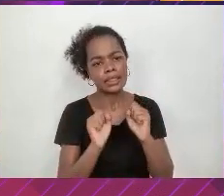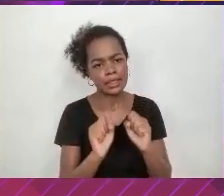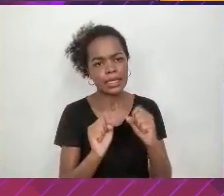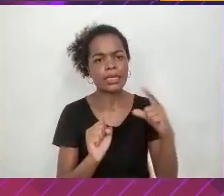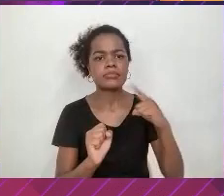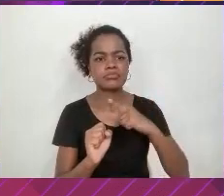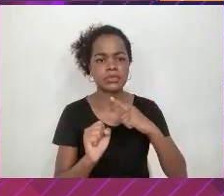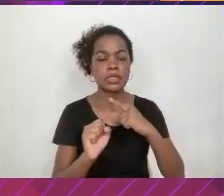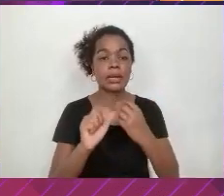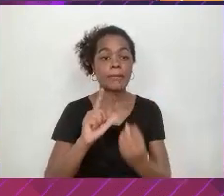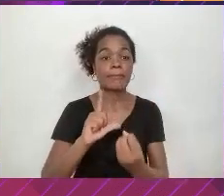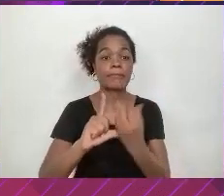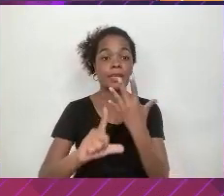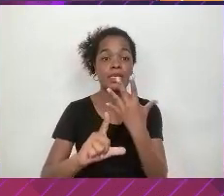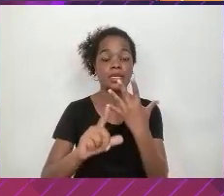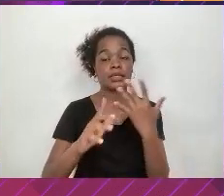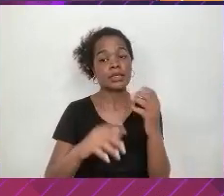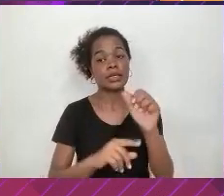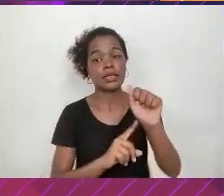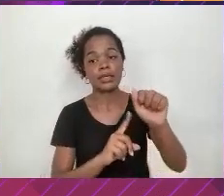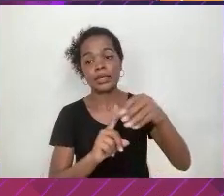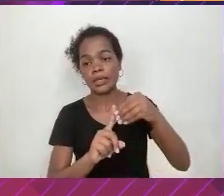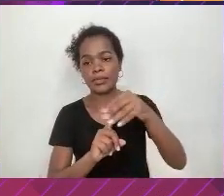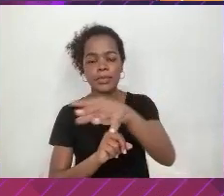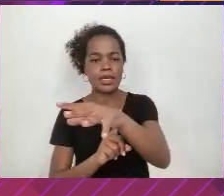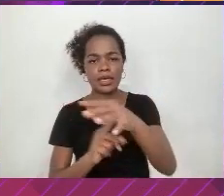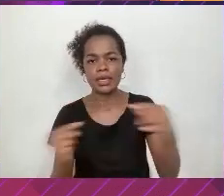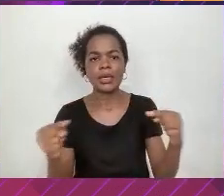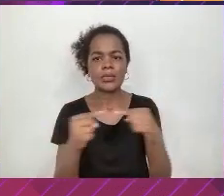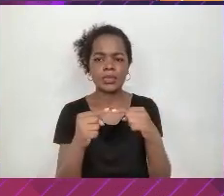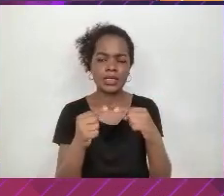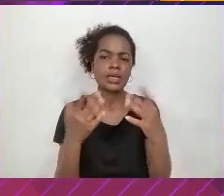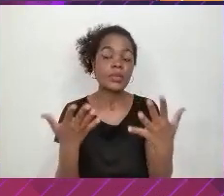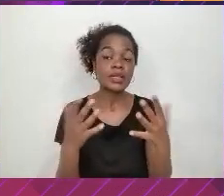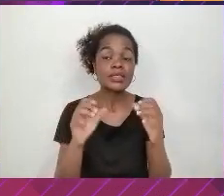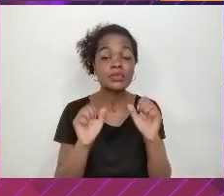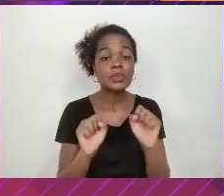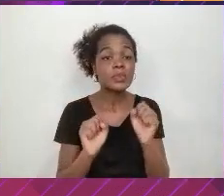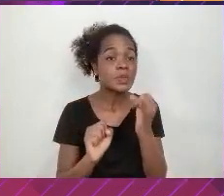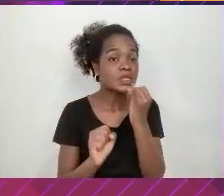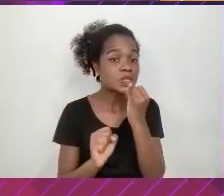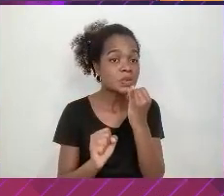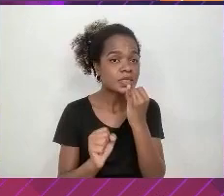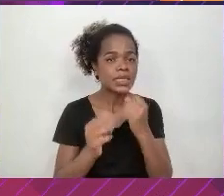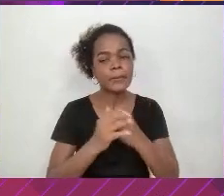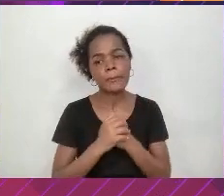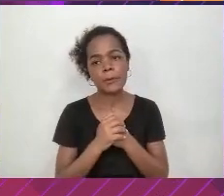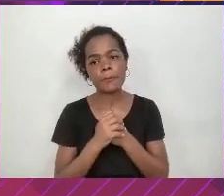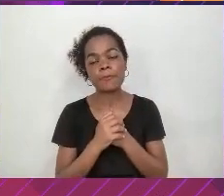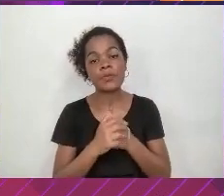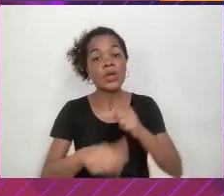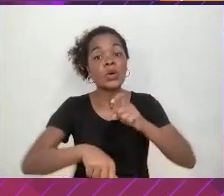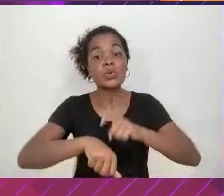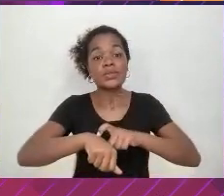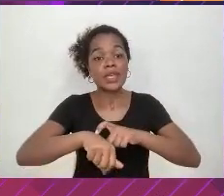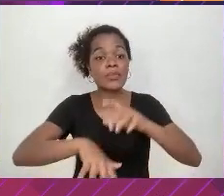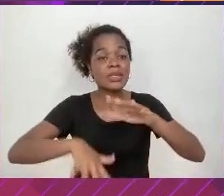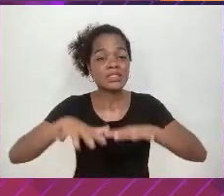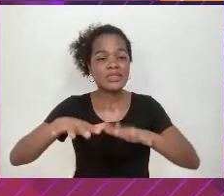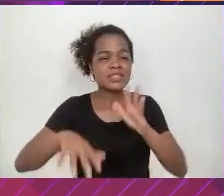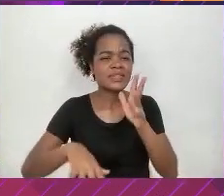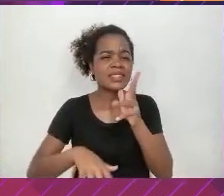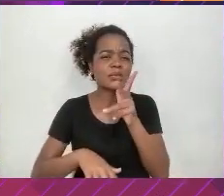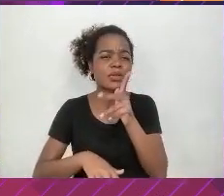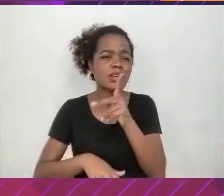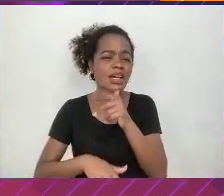certeza, mas, nesse caso, o bug não é nela. E a gente vai gerar ali um tempo a mais no nosso projeto para uma correção de uma